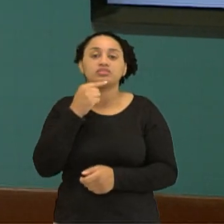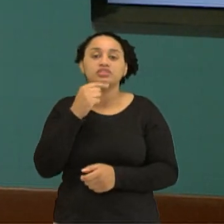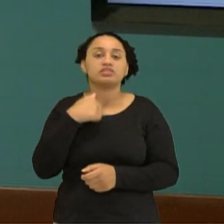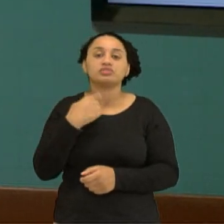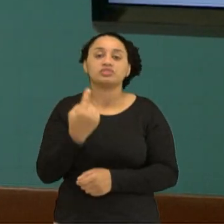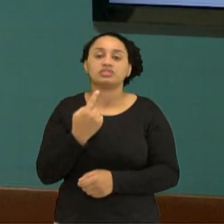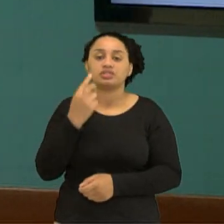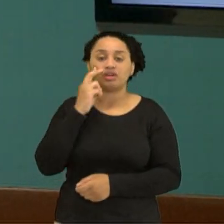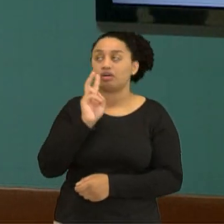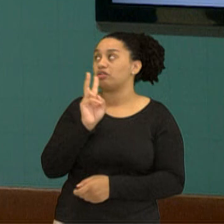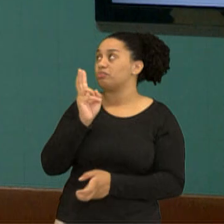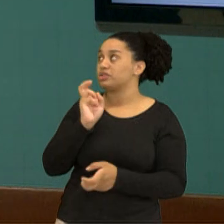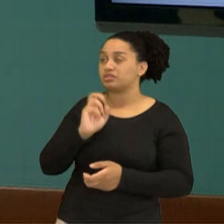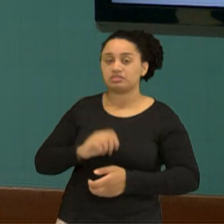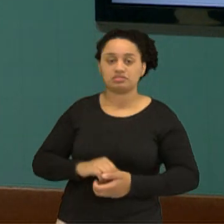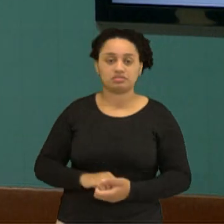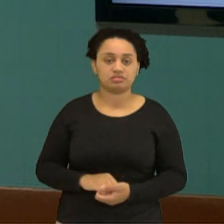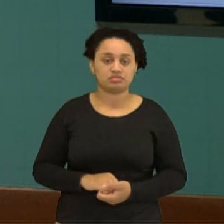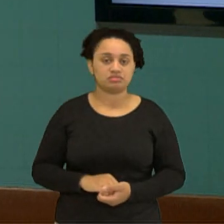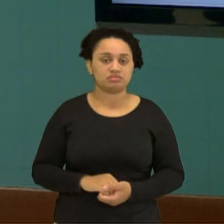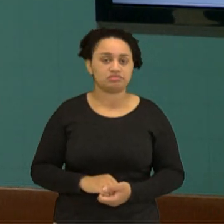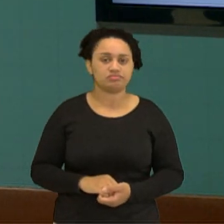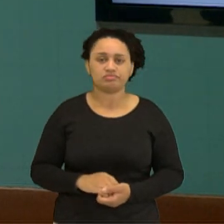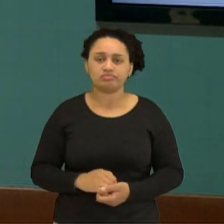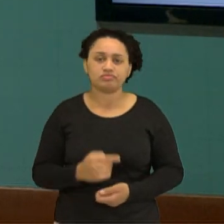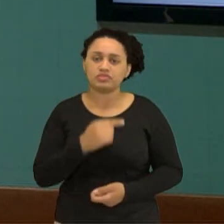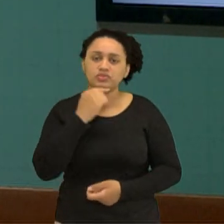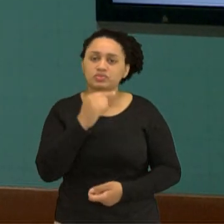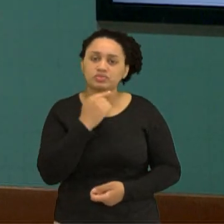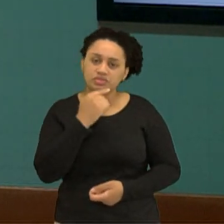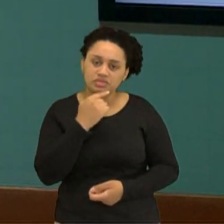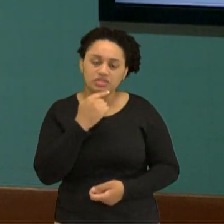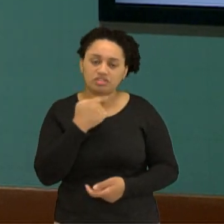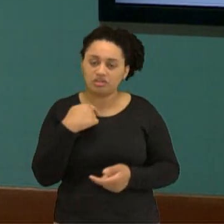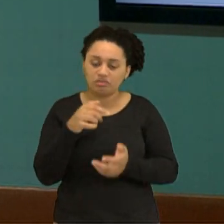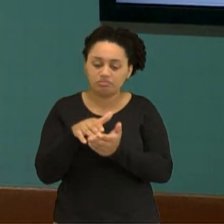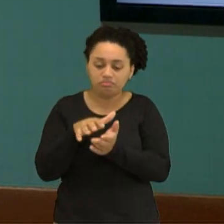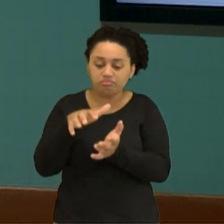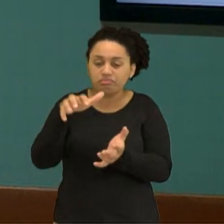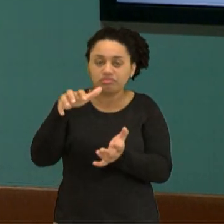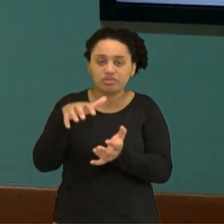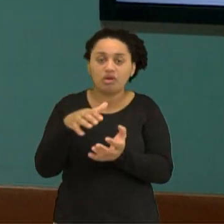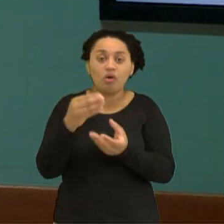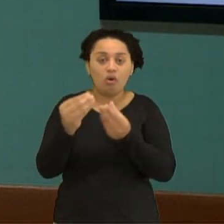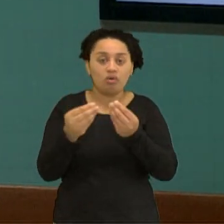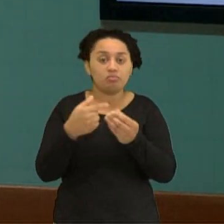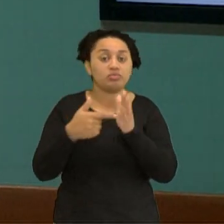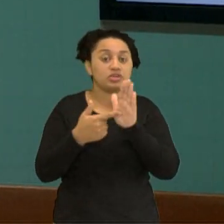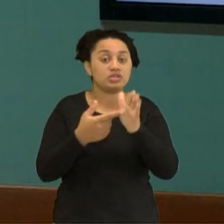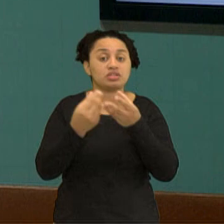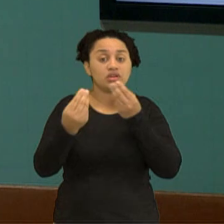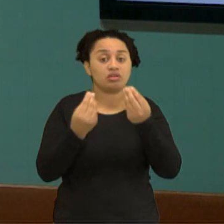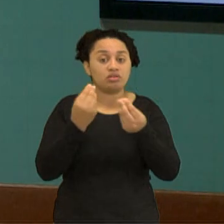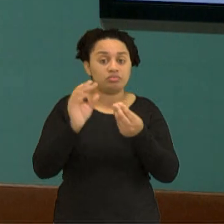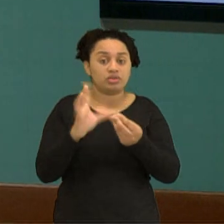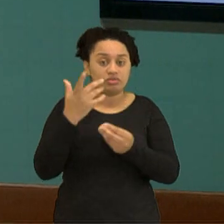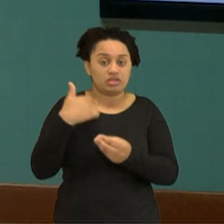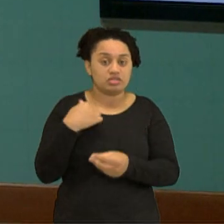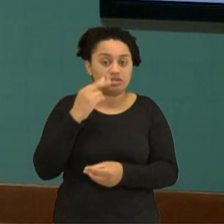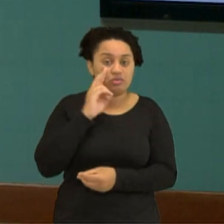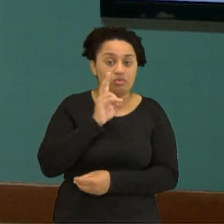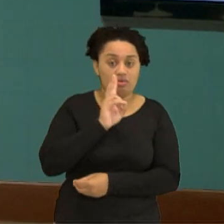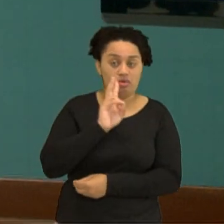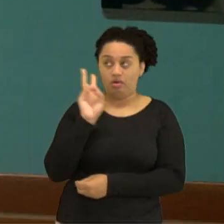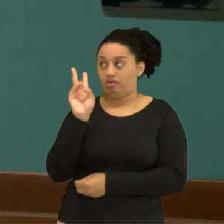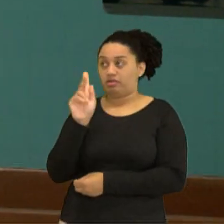eu não tenho força para expandir esse pulmãozinho aqui. Olha só, vou dar um exemplo de como que isso acontece. Aqui um ambuzinho,